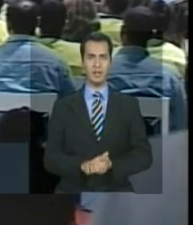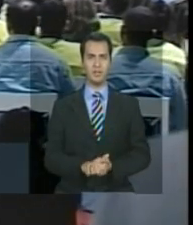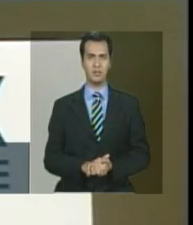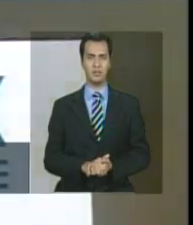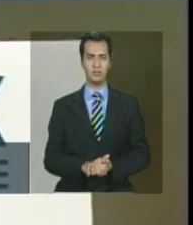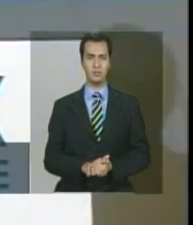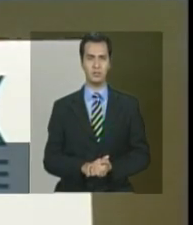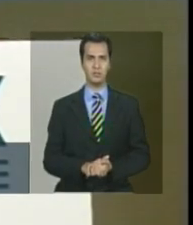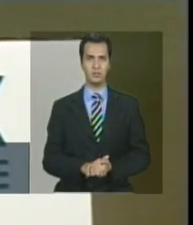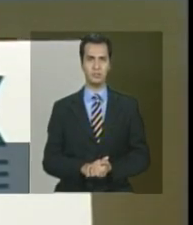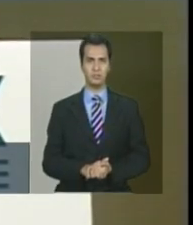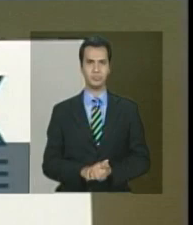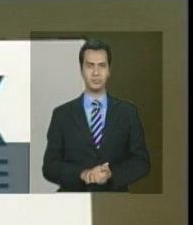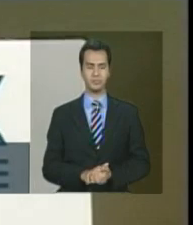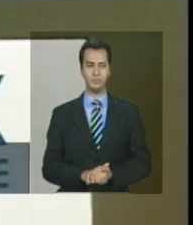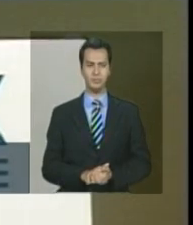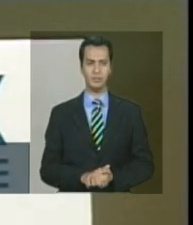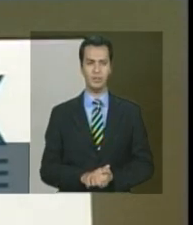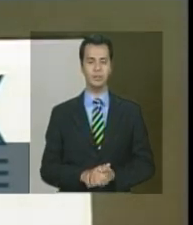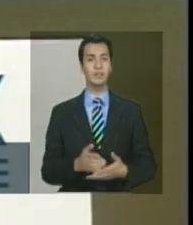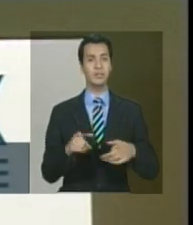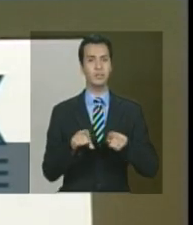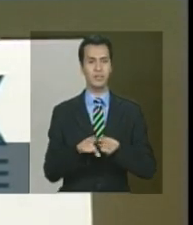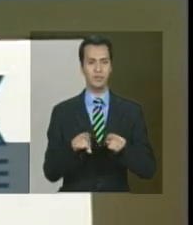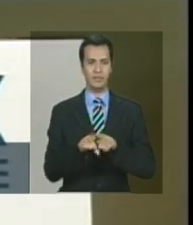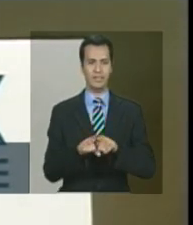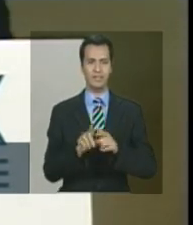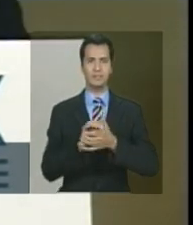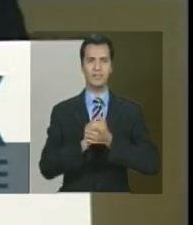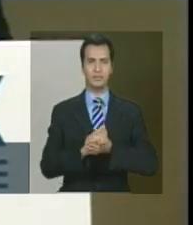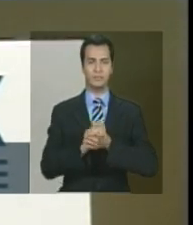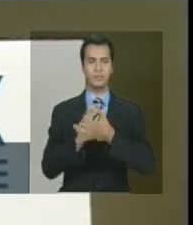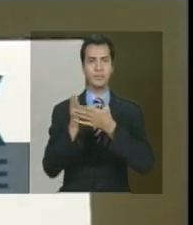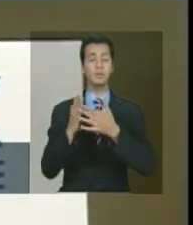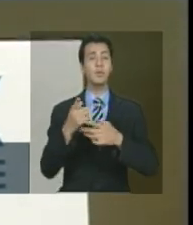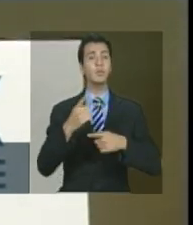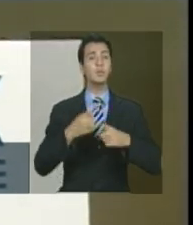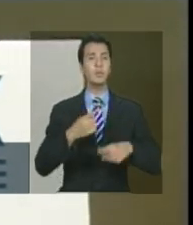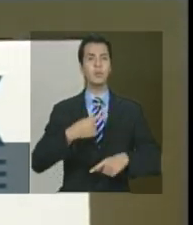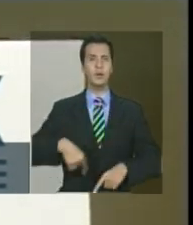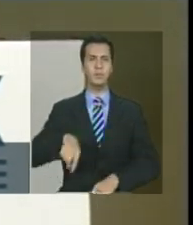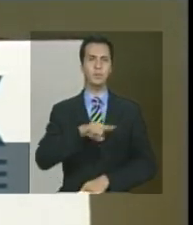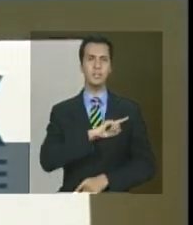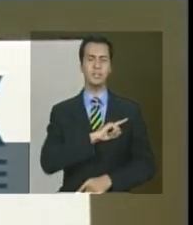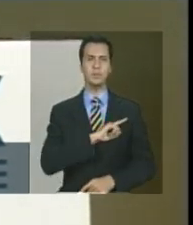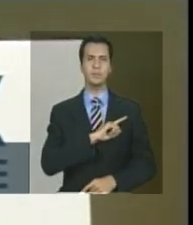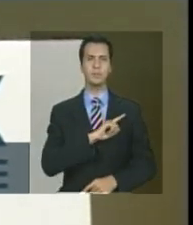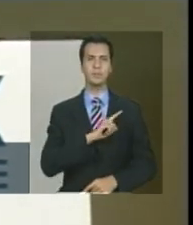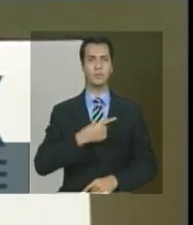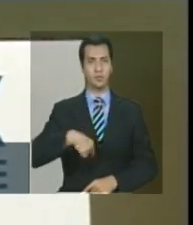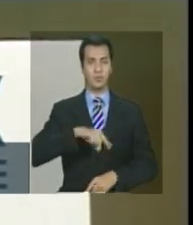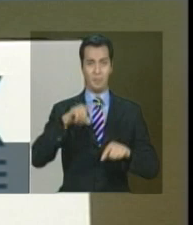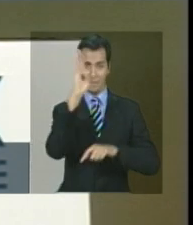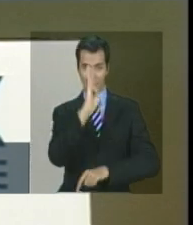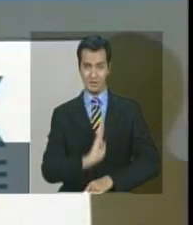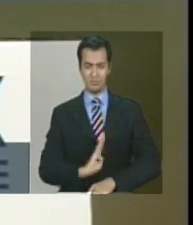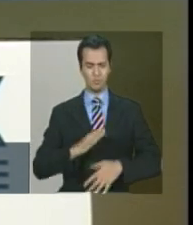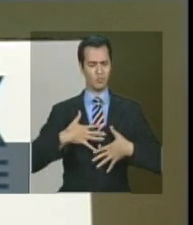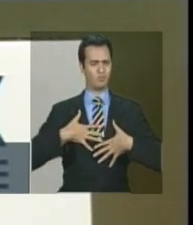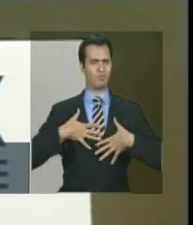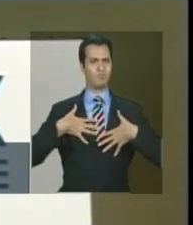a nossa expectativa e, sobretudo, o orgulho do Brasil quando se trata